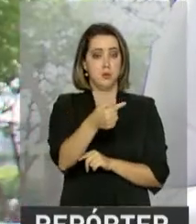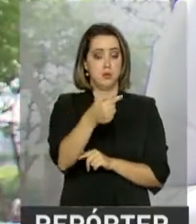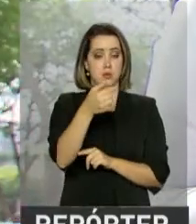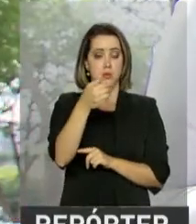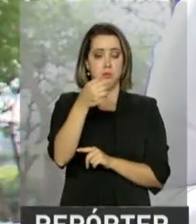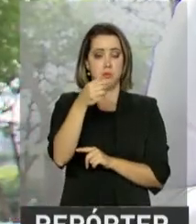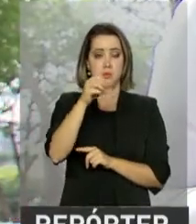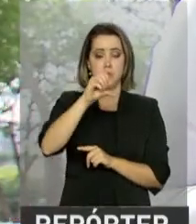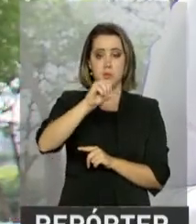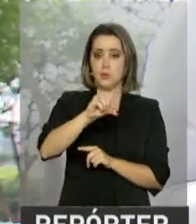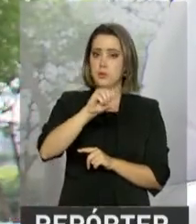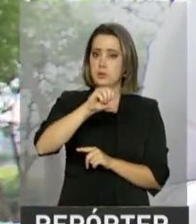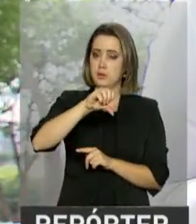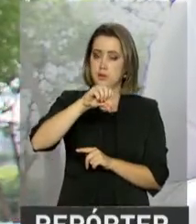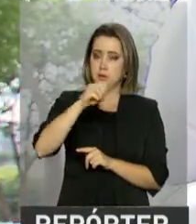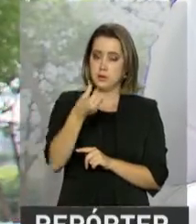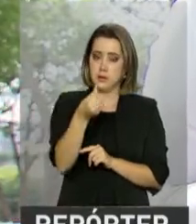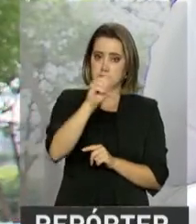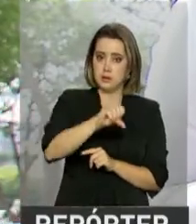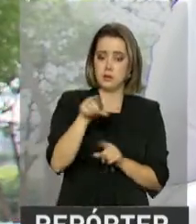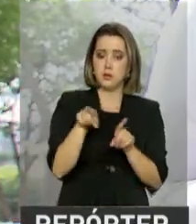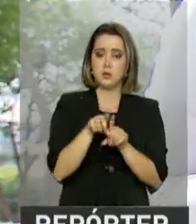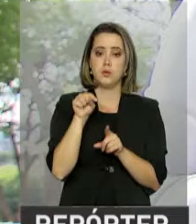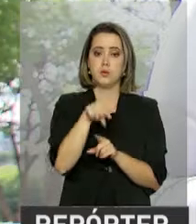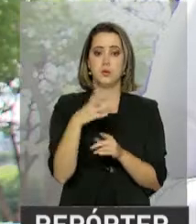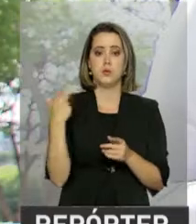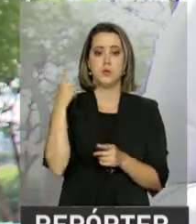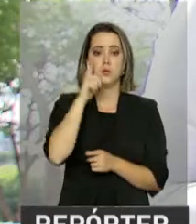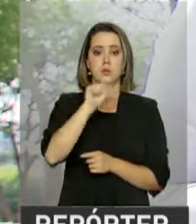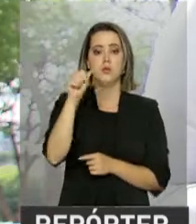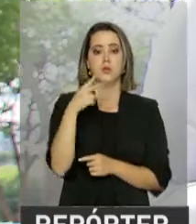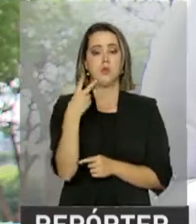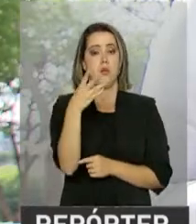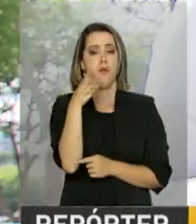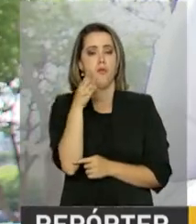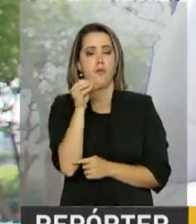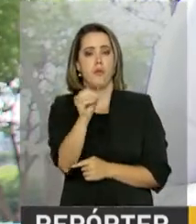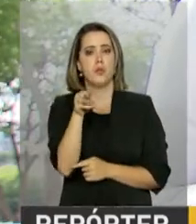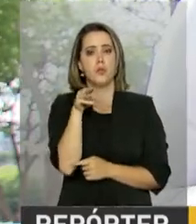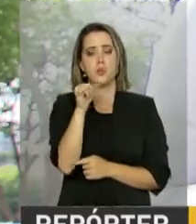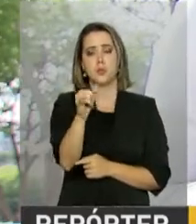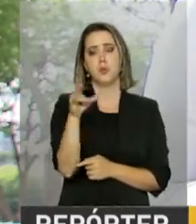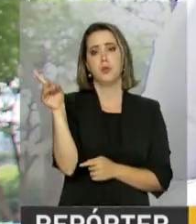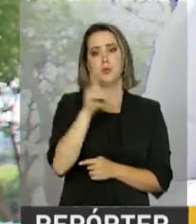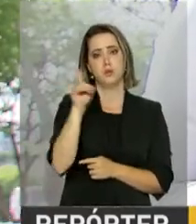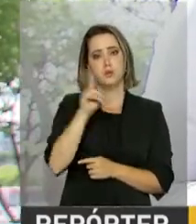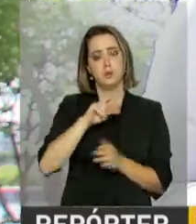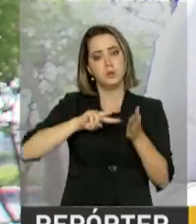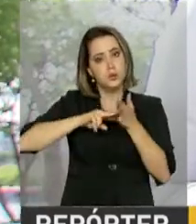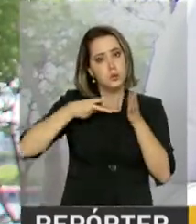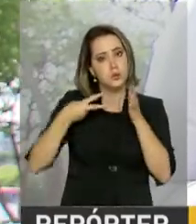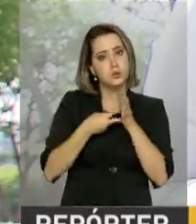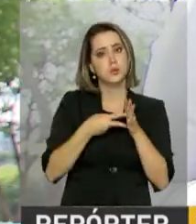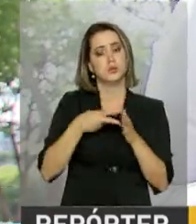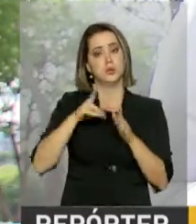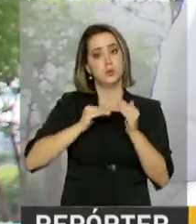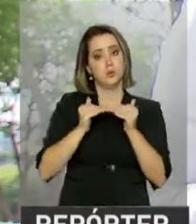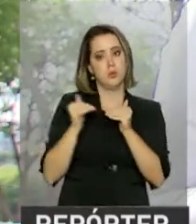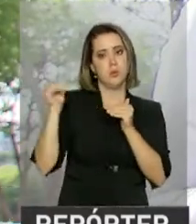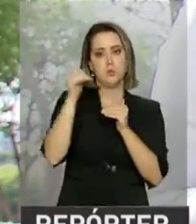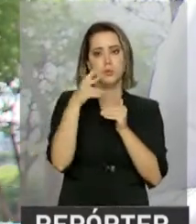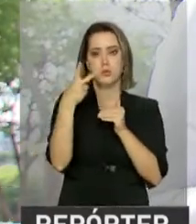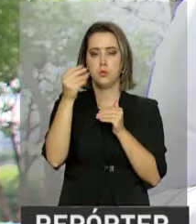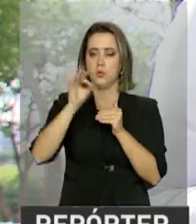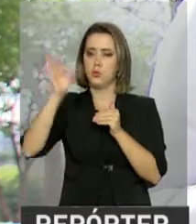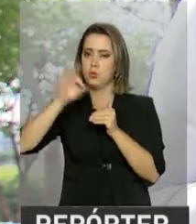aumentaram no mês de março alcançando a casa dos 20 bilhões de dólares o que representa um aumento de 20% na média diária se comparado